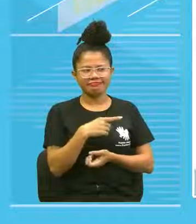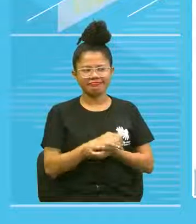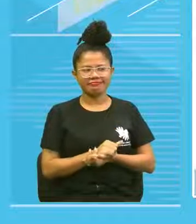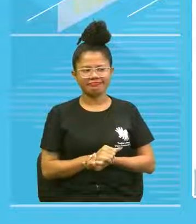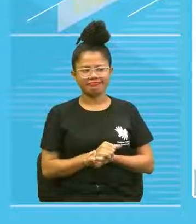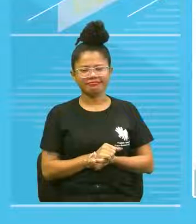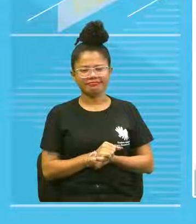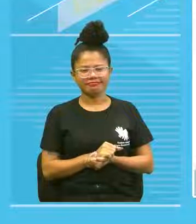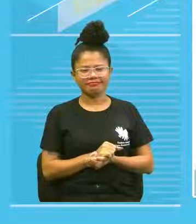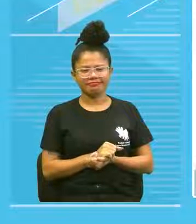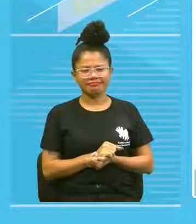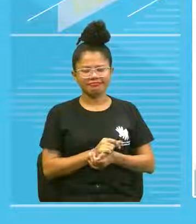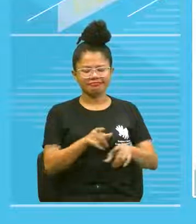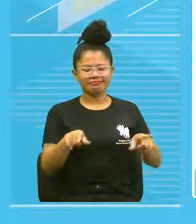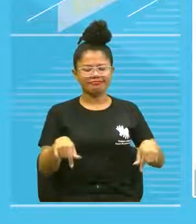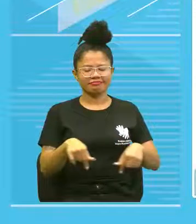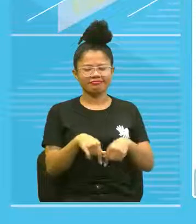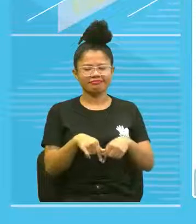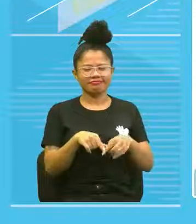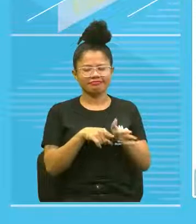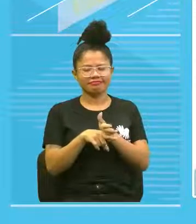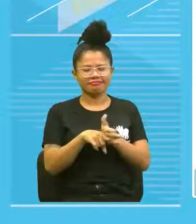um laboratório